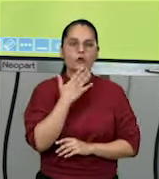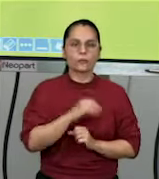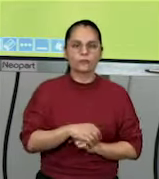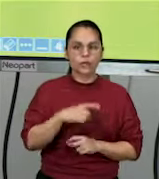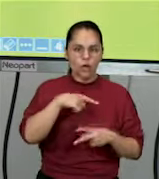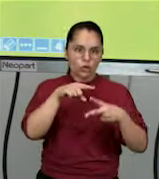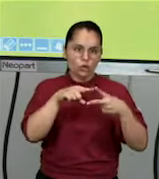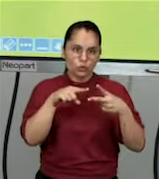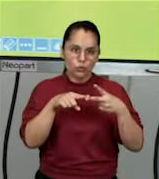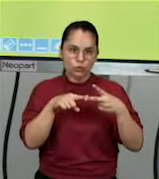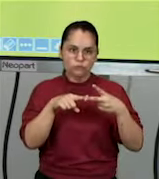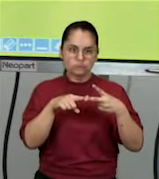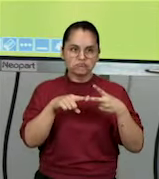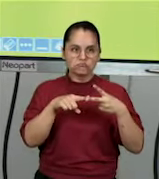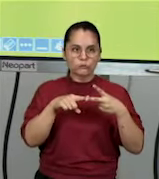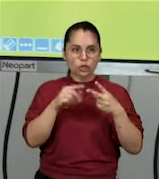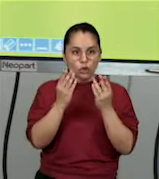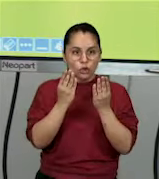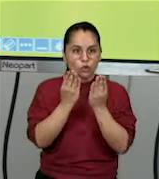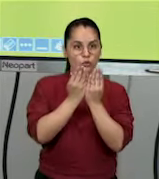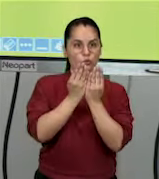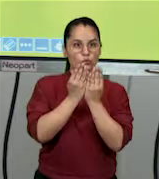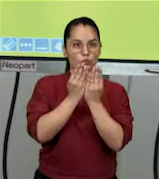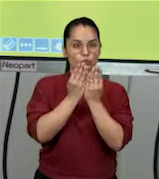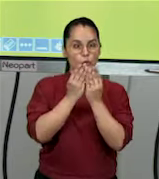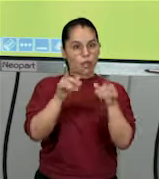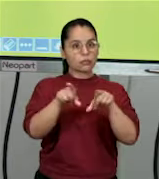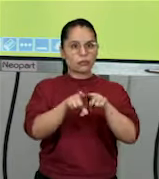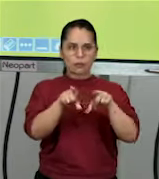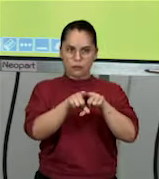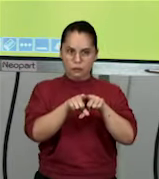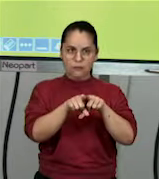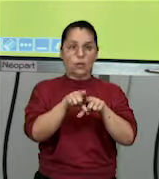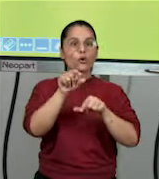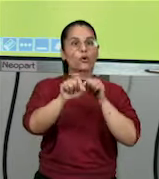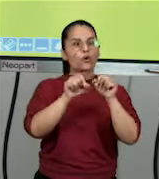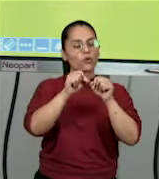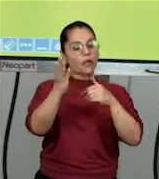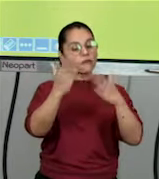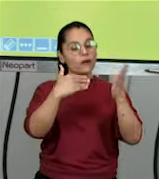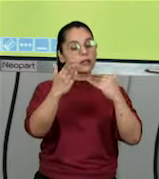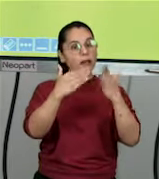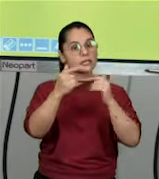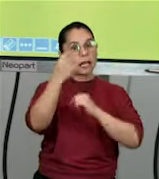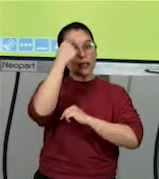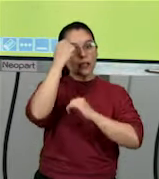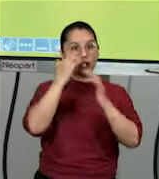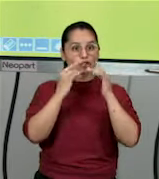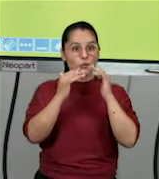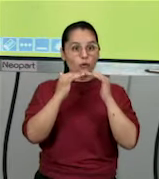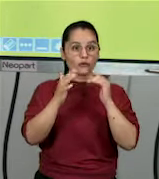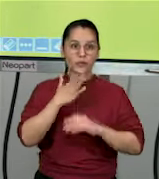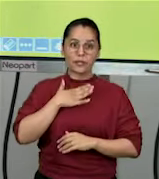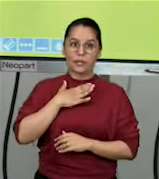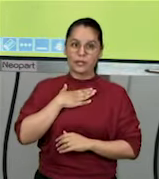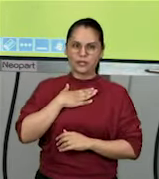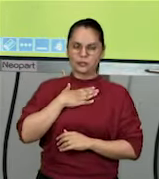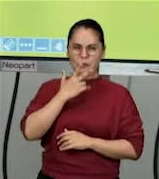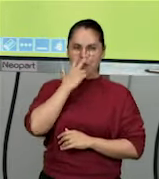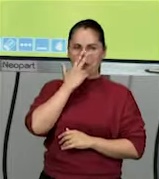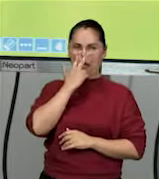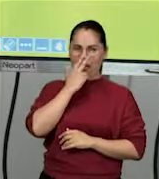cores, um preto e um branco, e coloco em contraste, elas vão também trazer a ideia de movimento para mim, essa ideia de ilusão